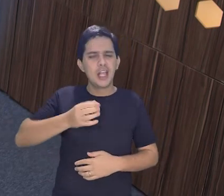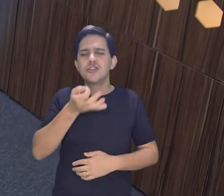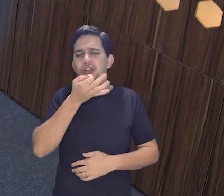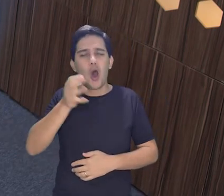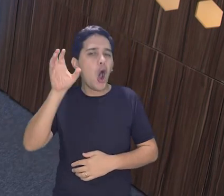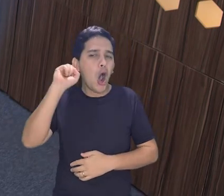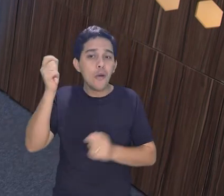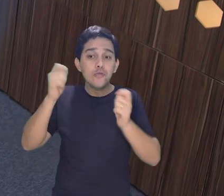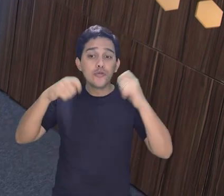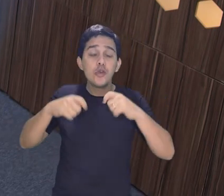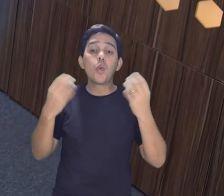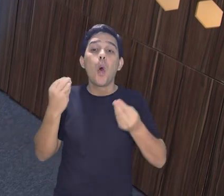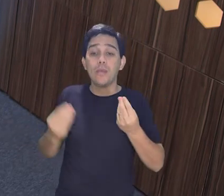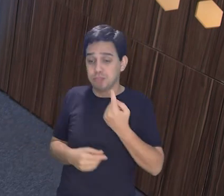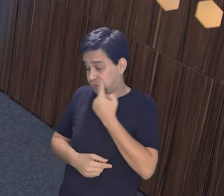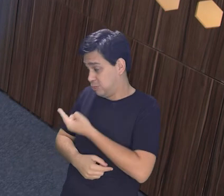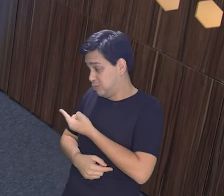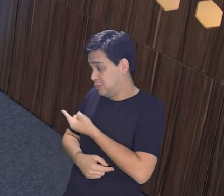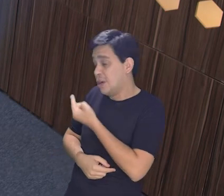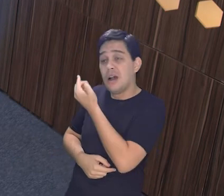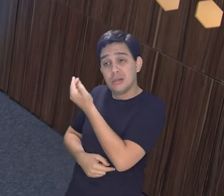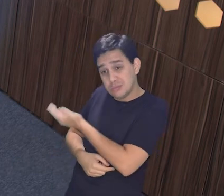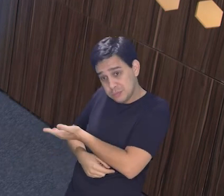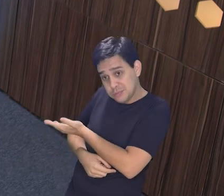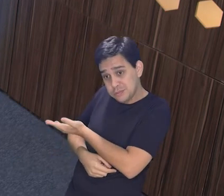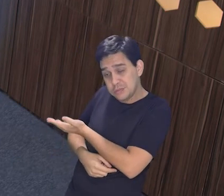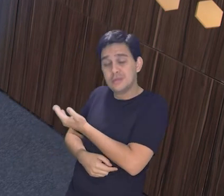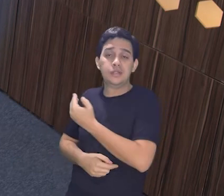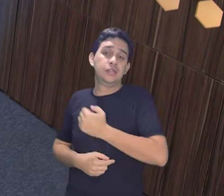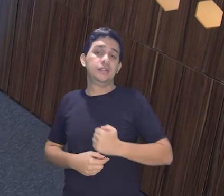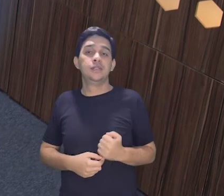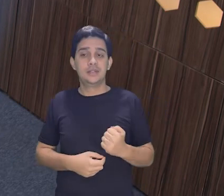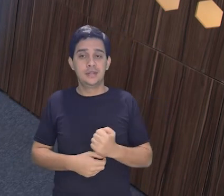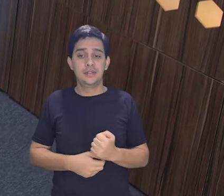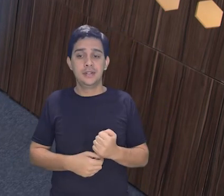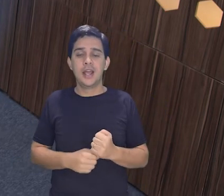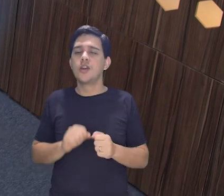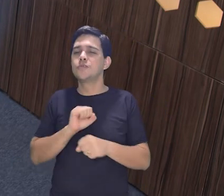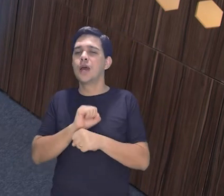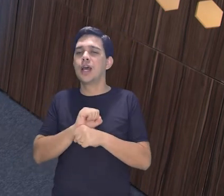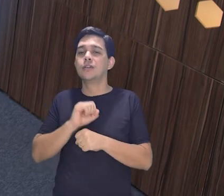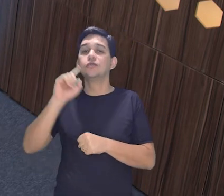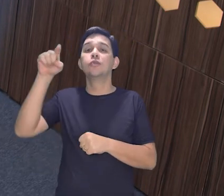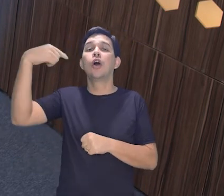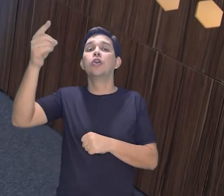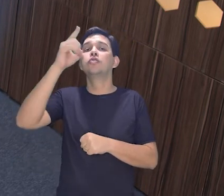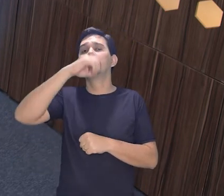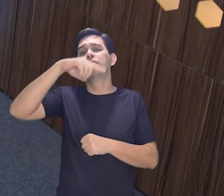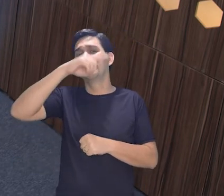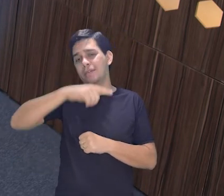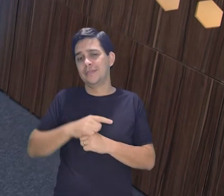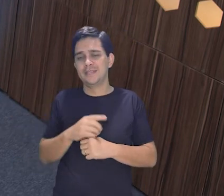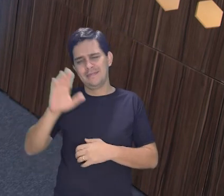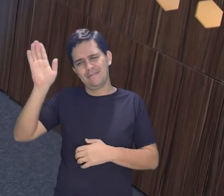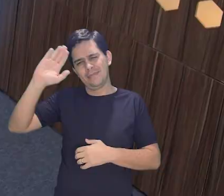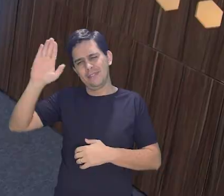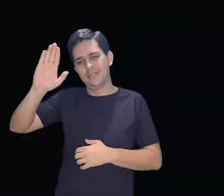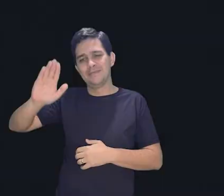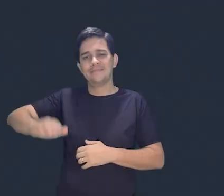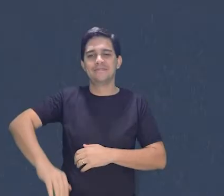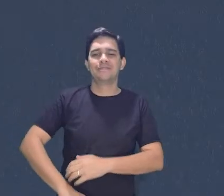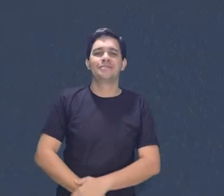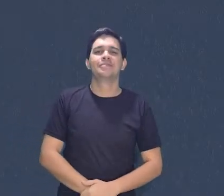podcast nas plataformas Deezer, Spotify e iTunes. Eu te aguardo no domingo que vem. Até mais!